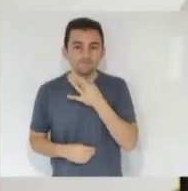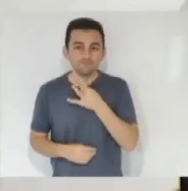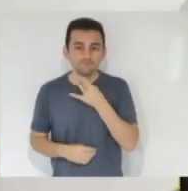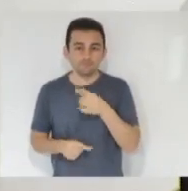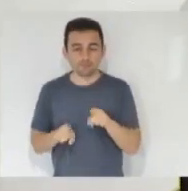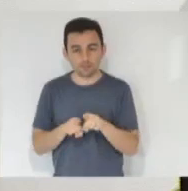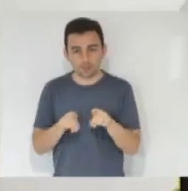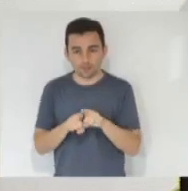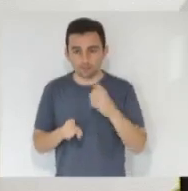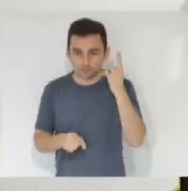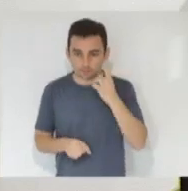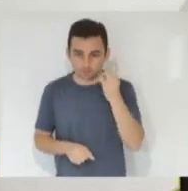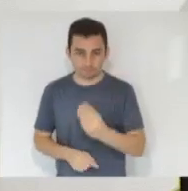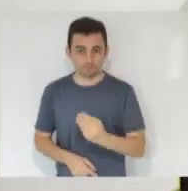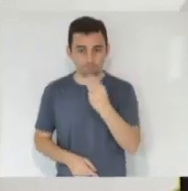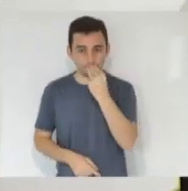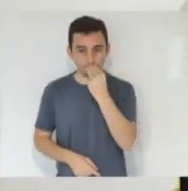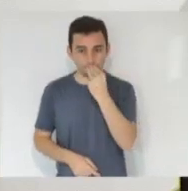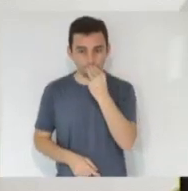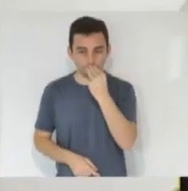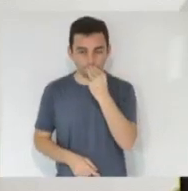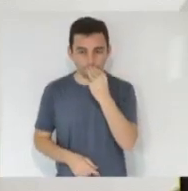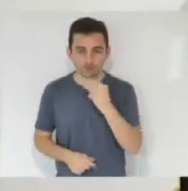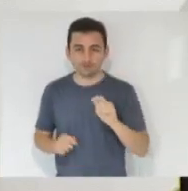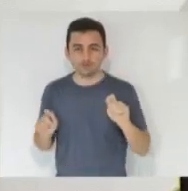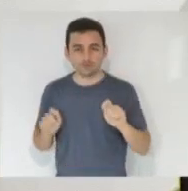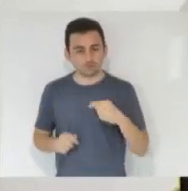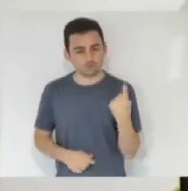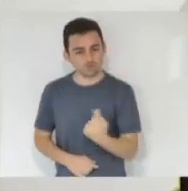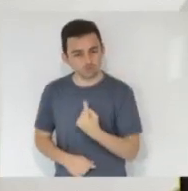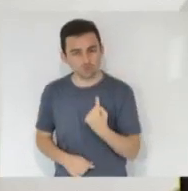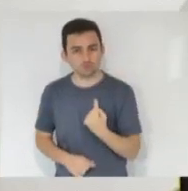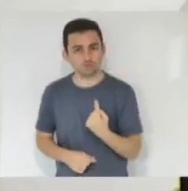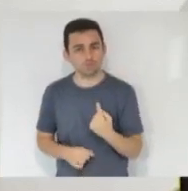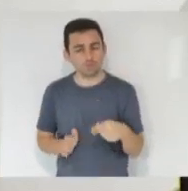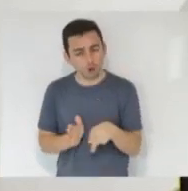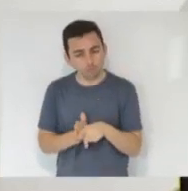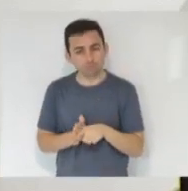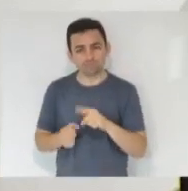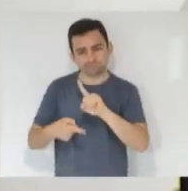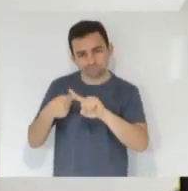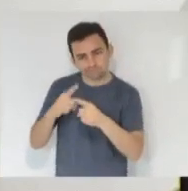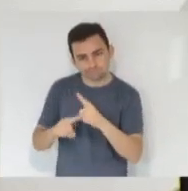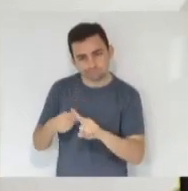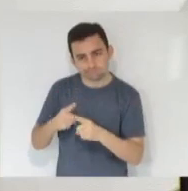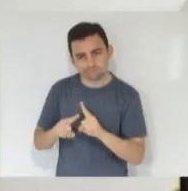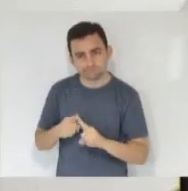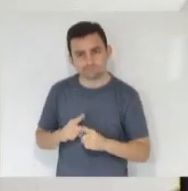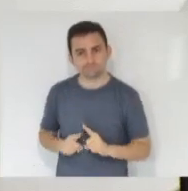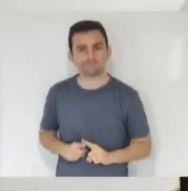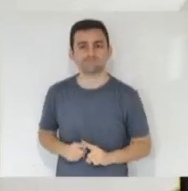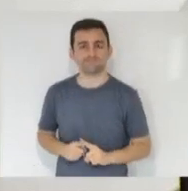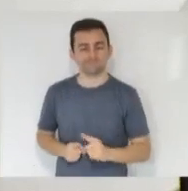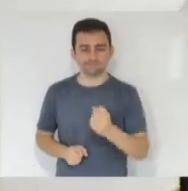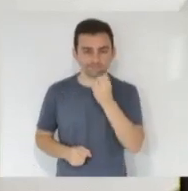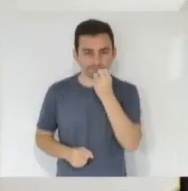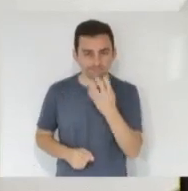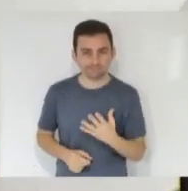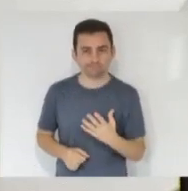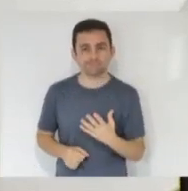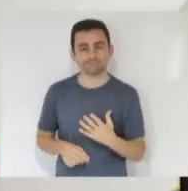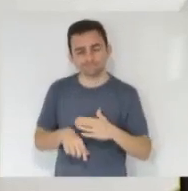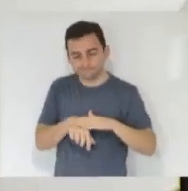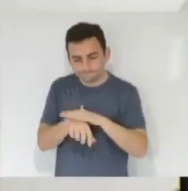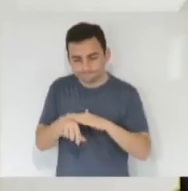do deputado Sopelsa, para que nós possamos, através de um bom diálogo, através de uma boa